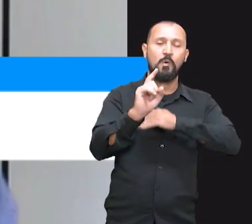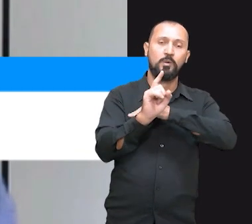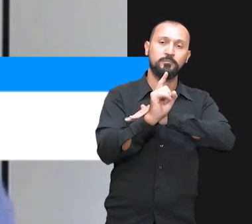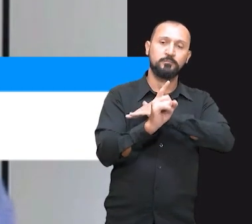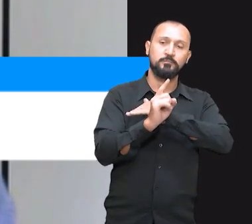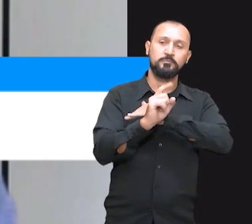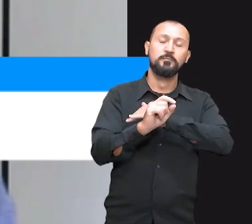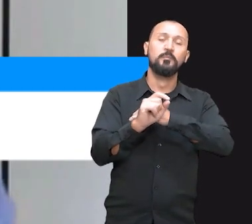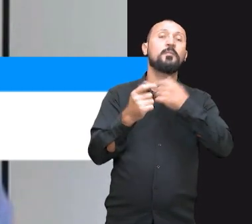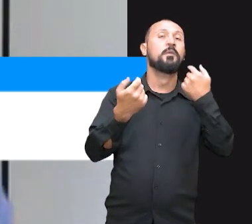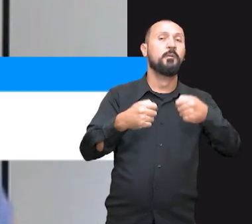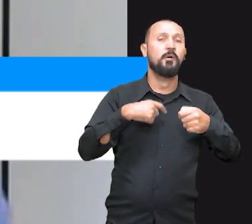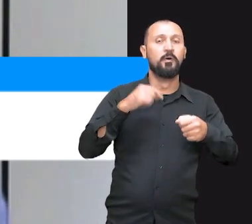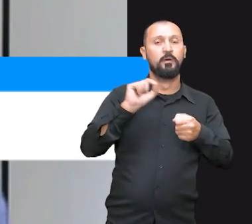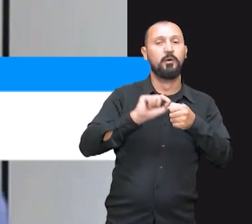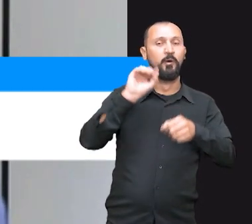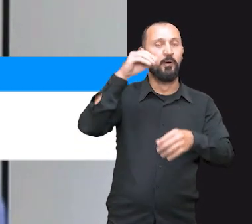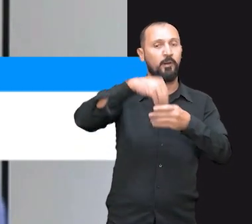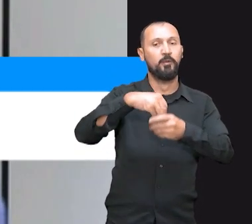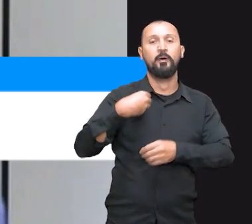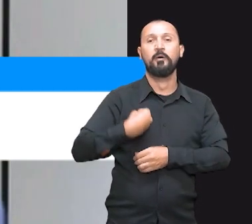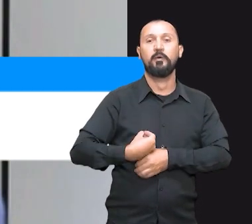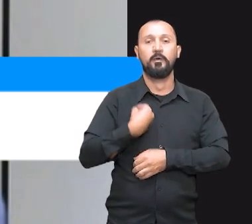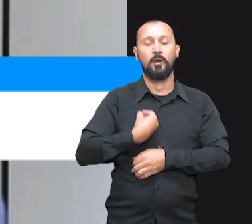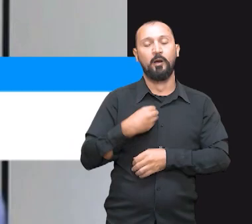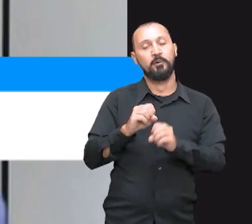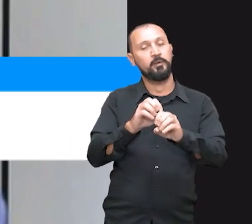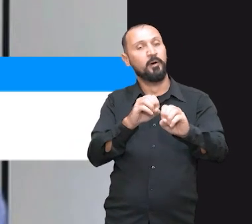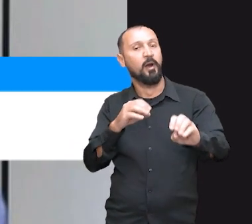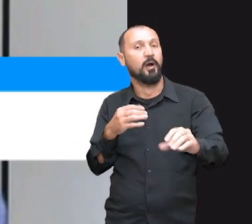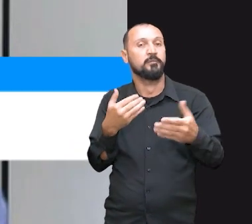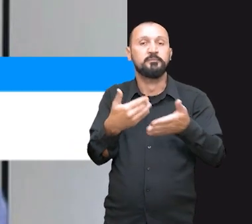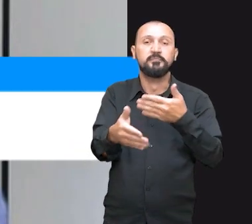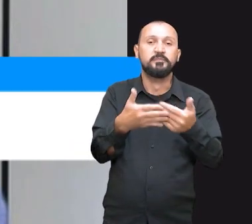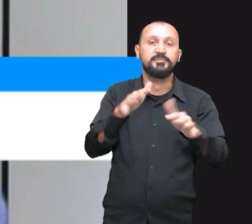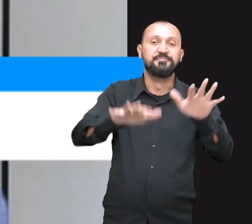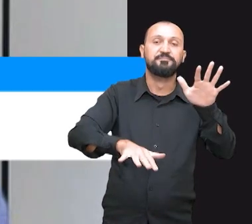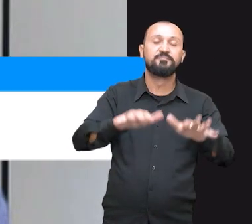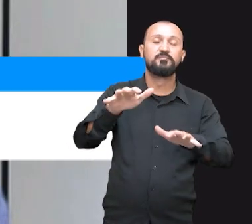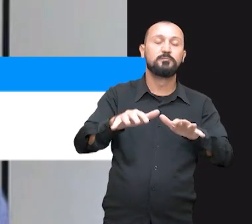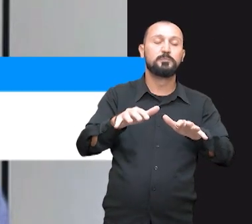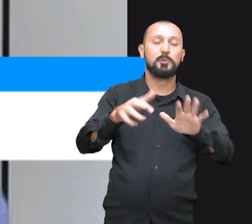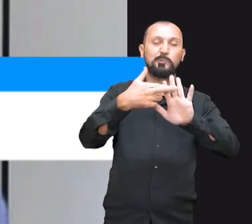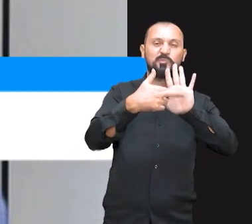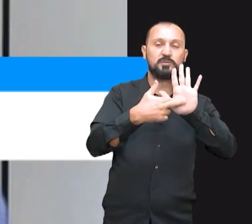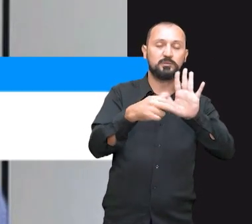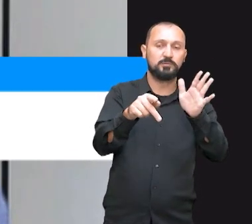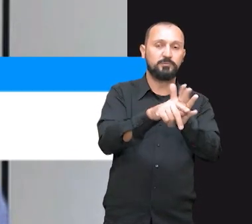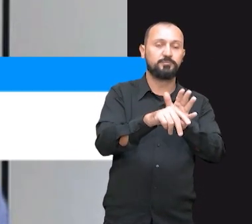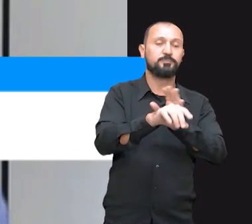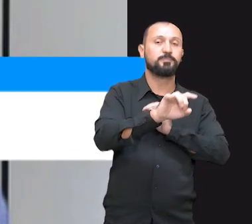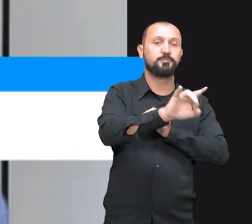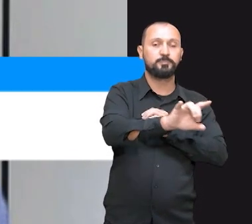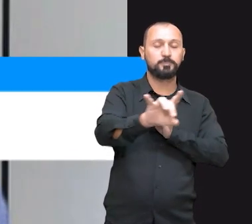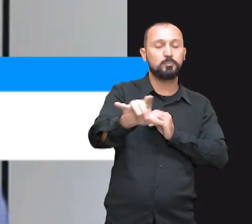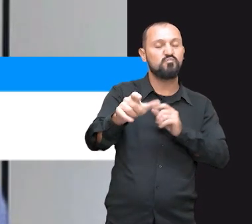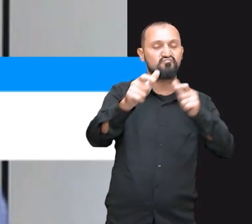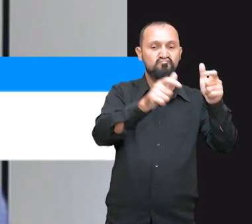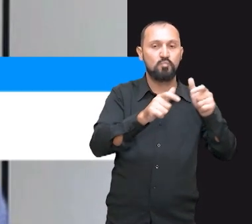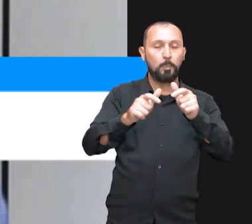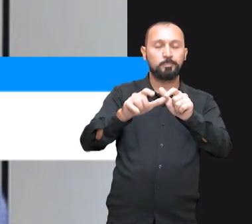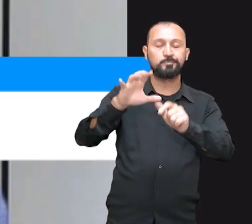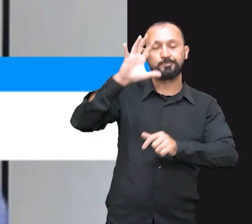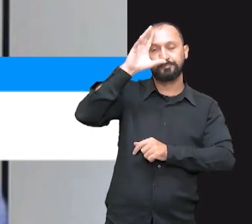e, principalmente, o atendimento poderá ser realizado presencialmente ou à distância, de acordo com o regramento